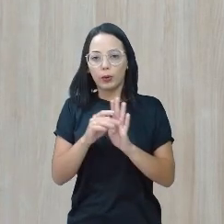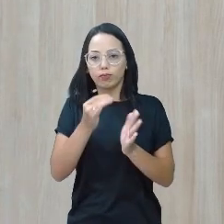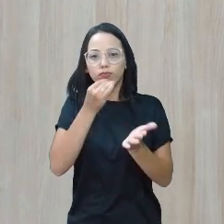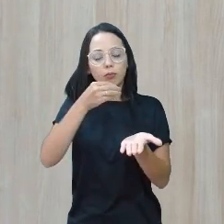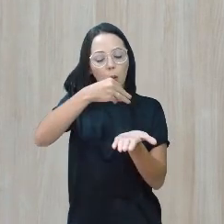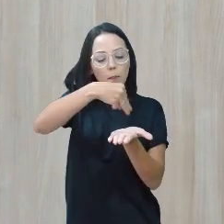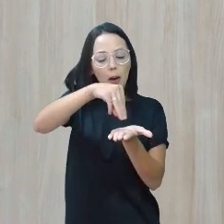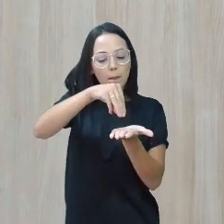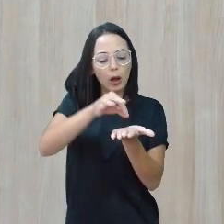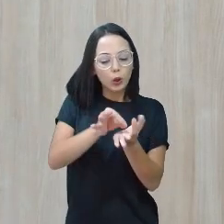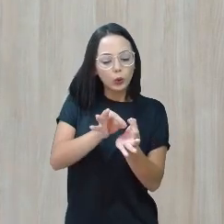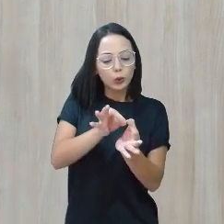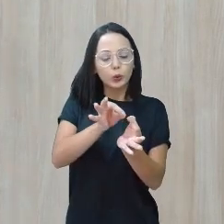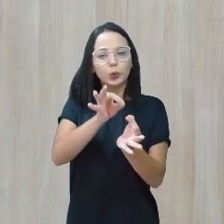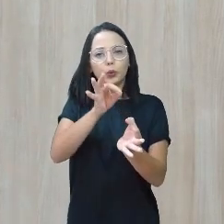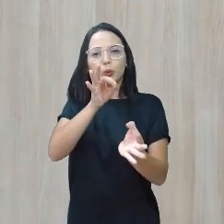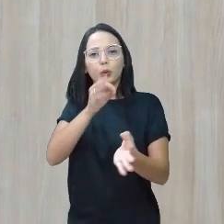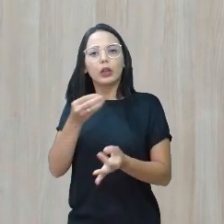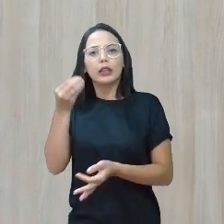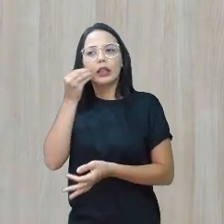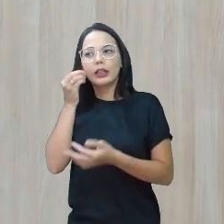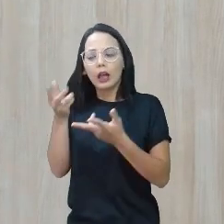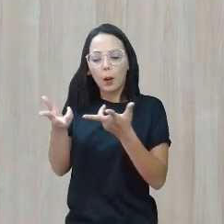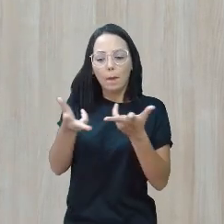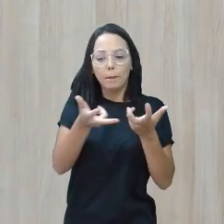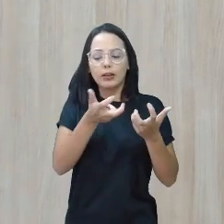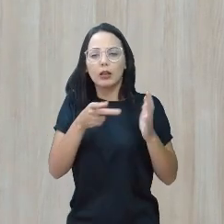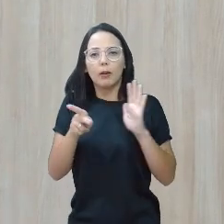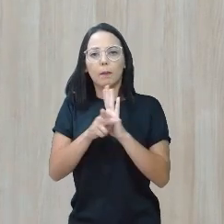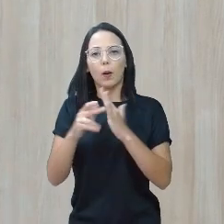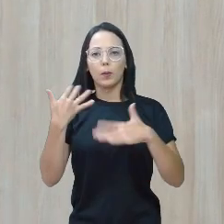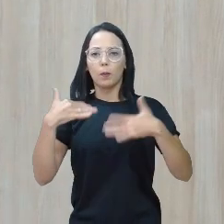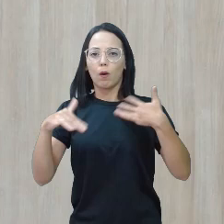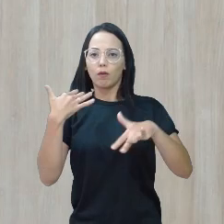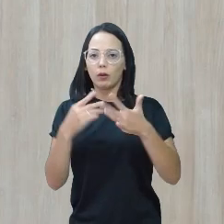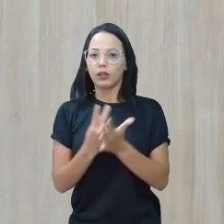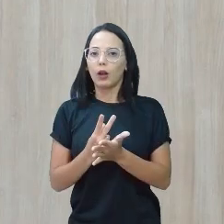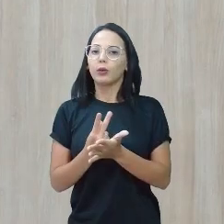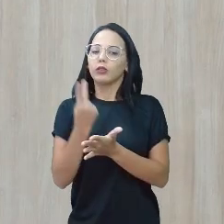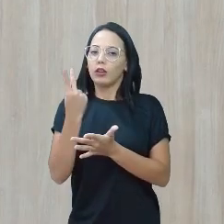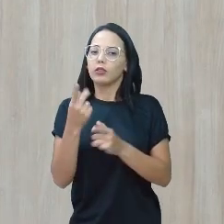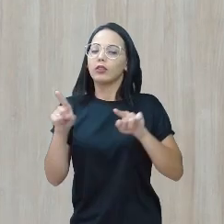você sair da Terra e conseguir perceber esse movimento que acontece. E